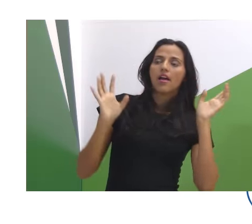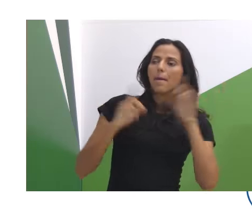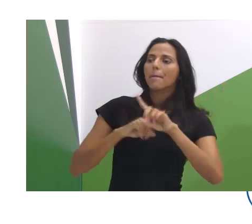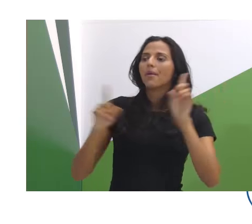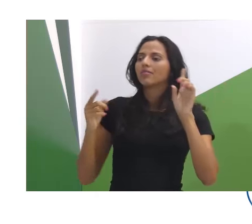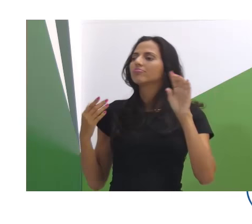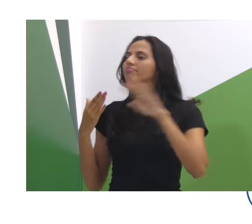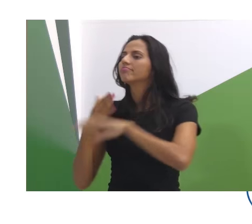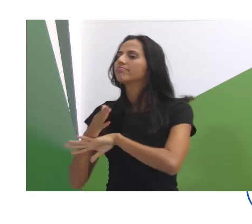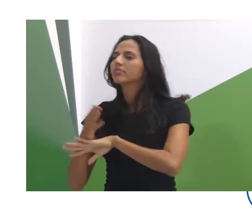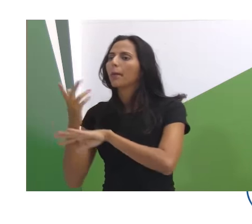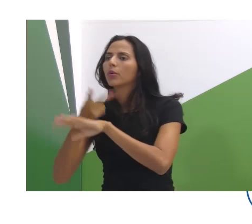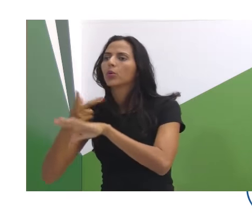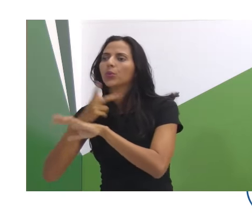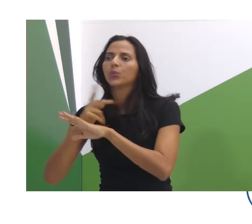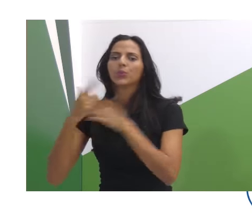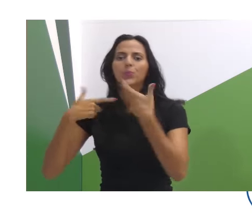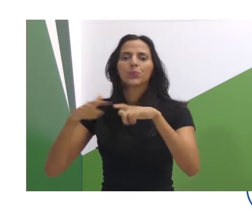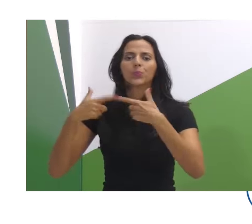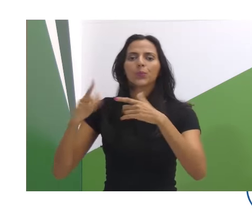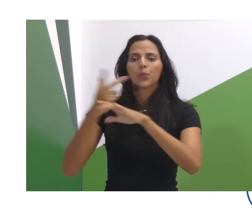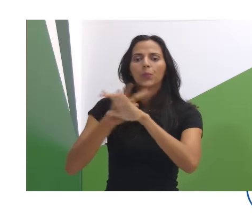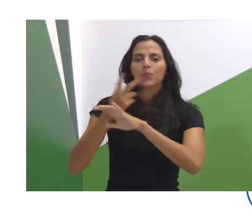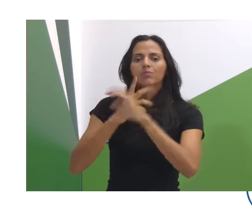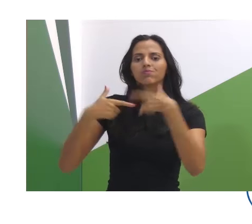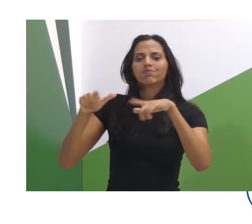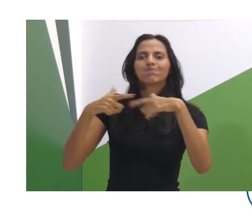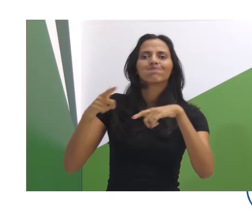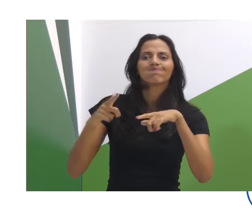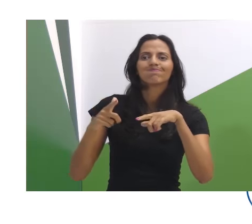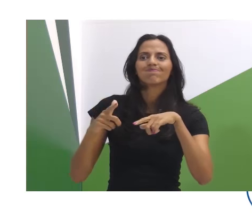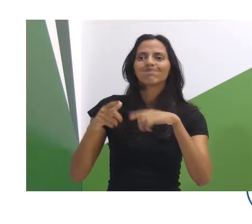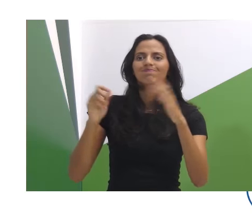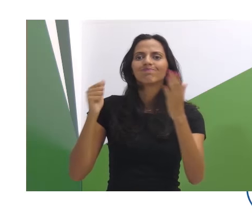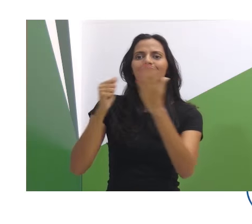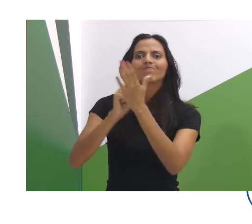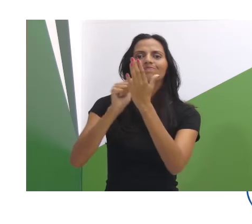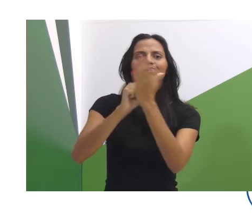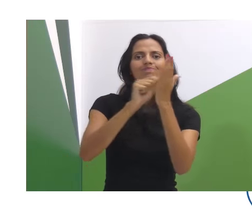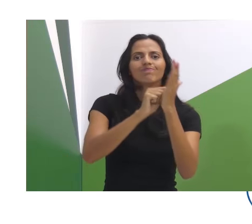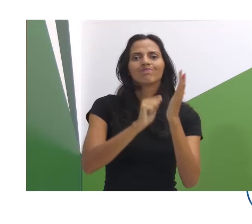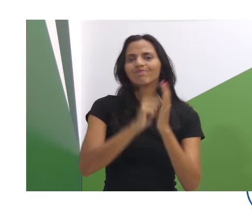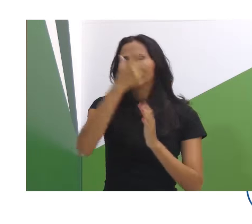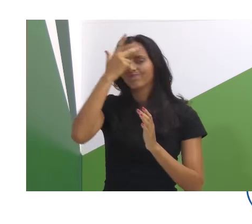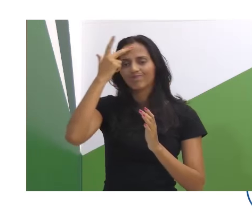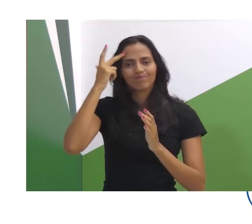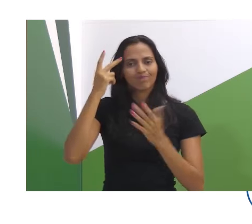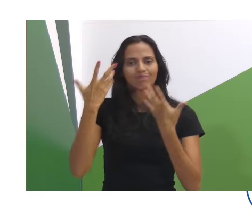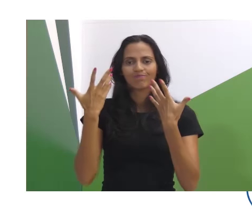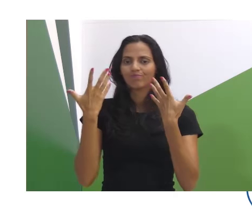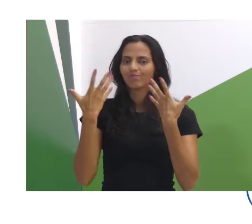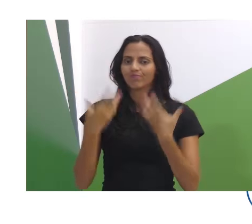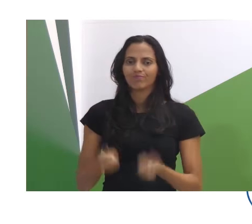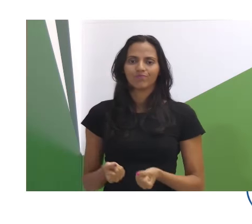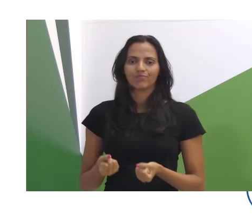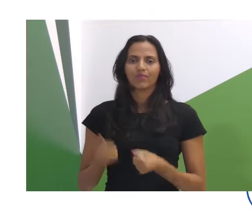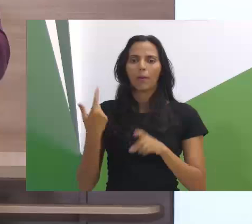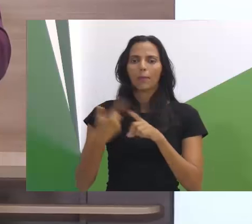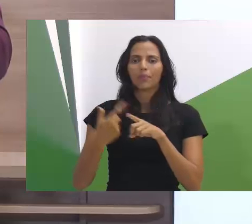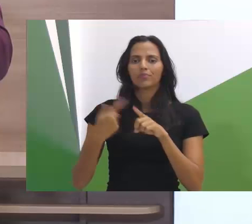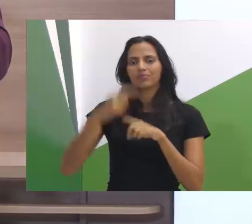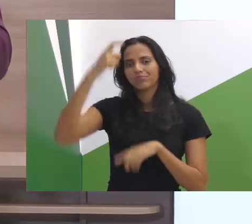arraigada, cheia de preconceito. Então, gente pode dizer o seguinte, a carta de alforria.